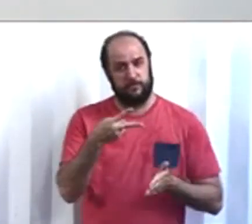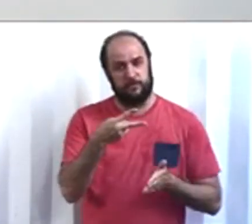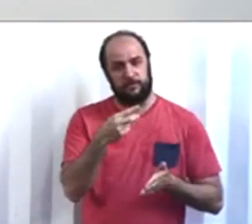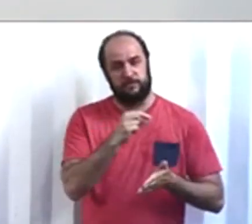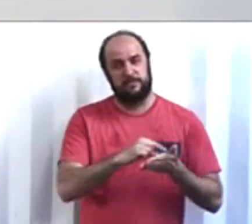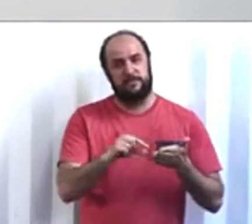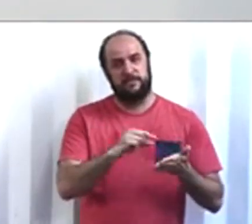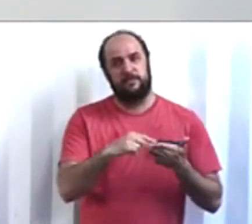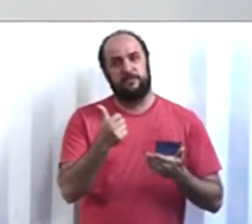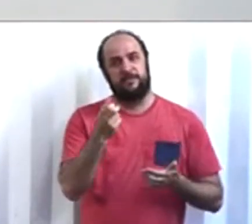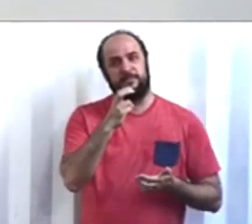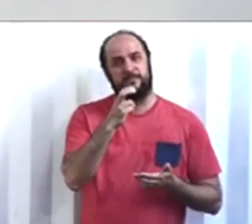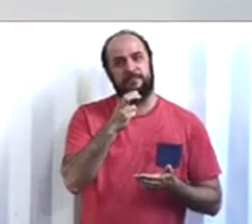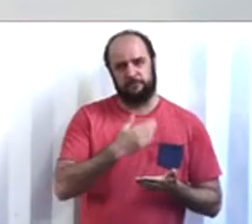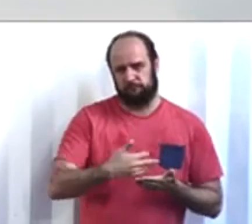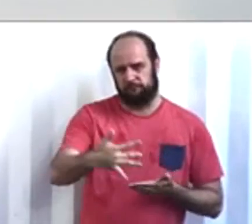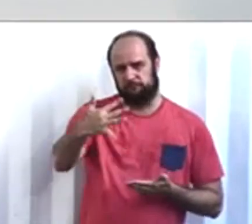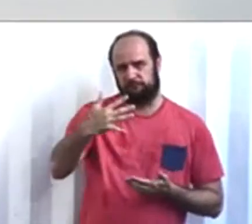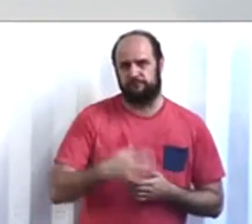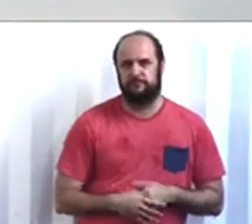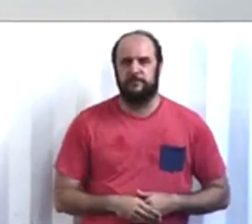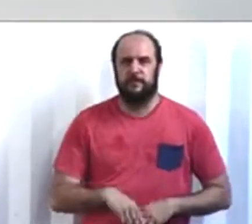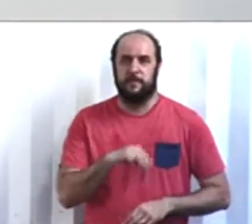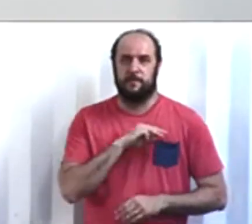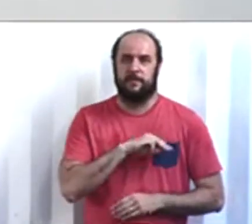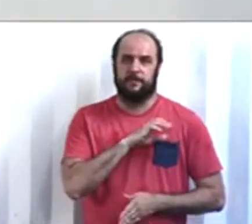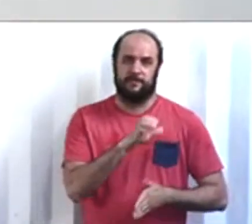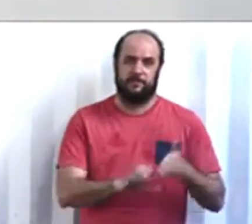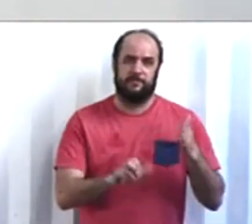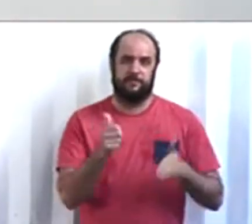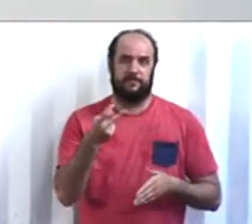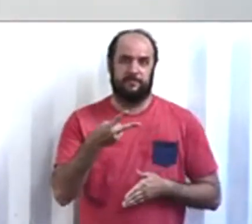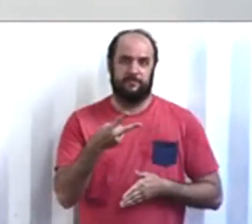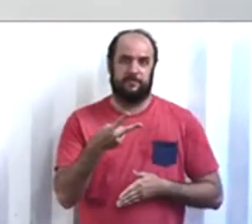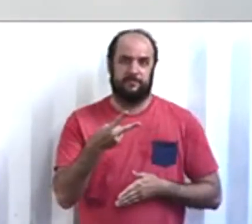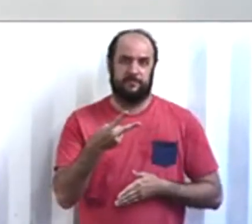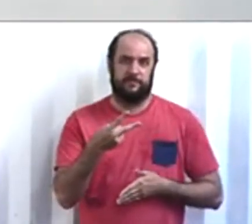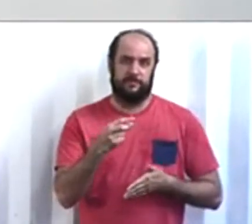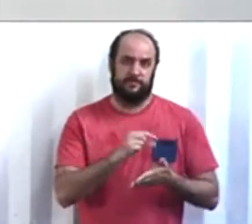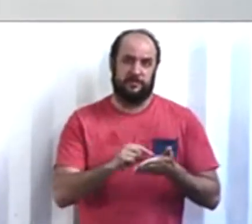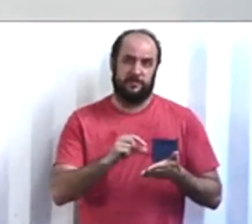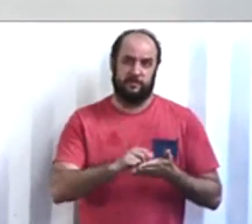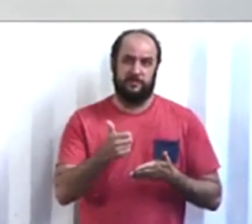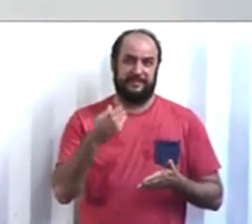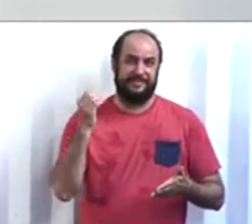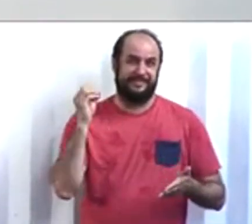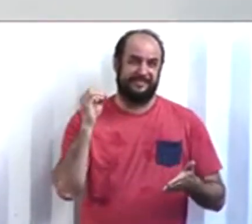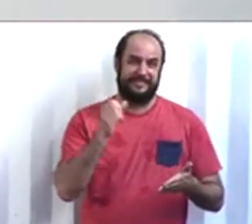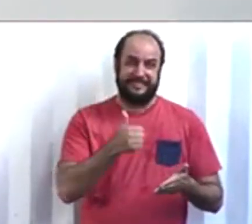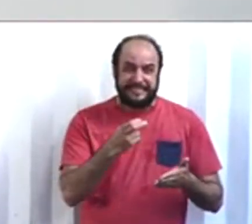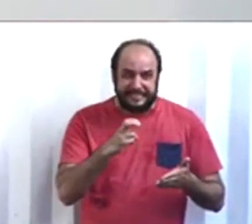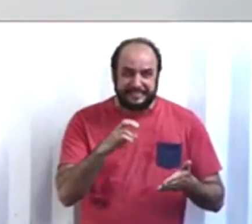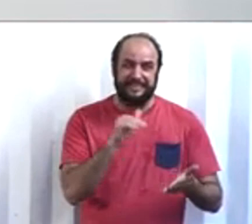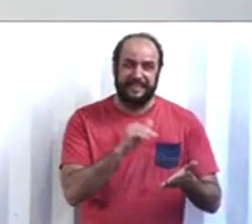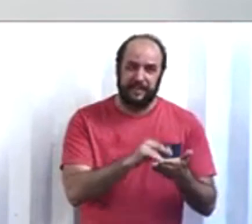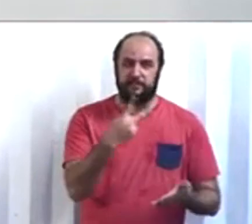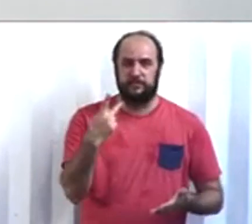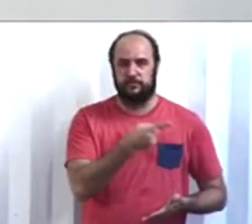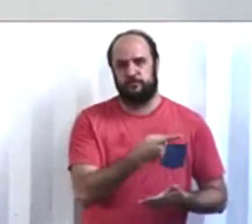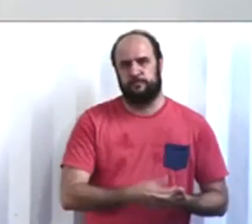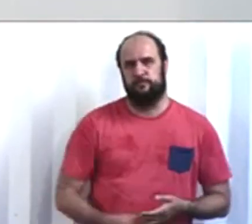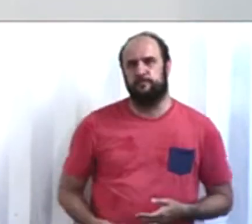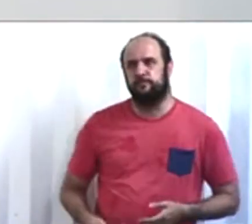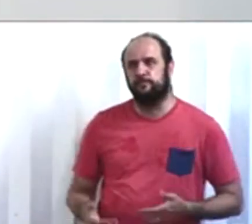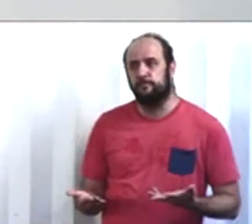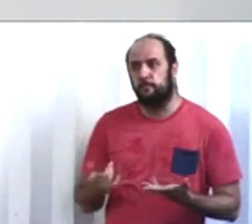versículos 15 em diante. Mateus capítulo 12, 15 a 21. Essa passagem mostra a situação